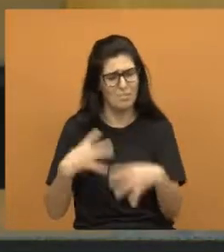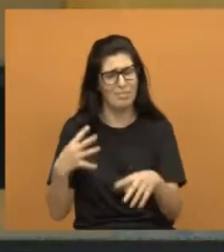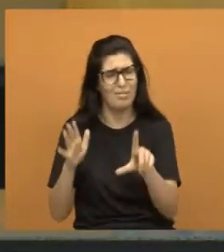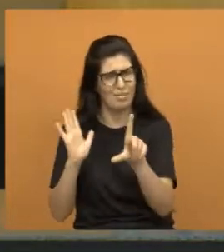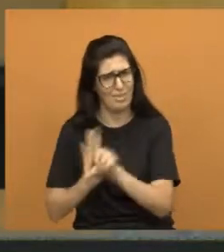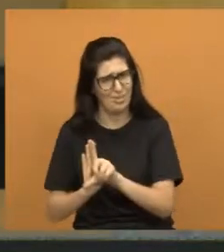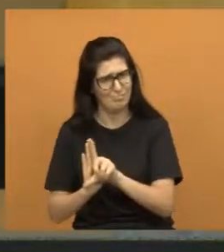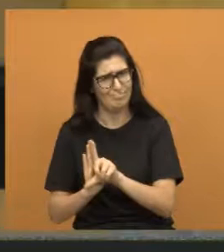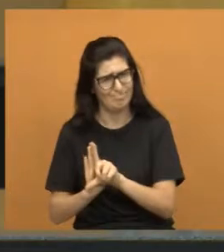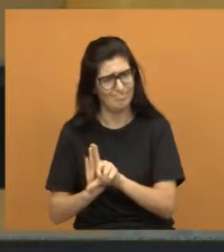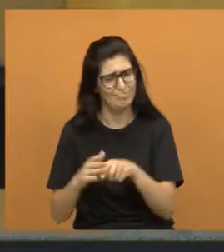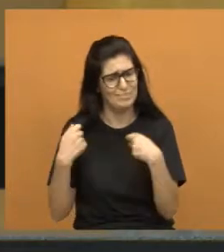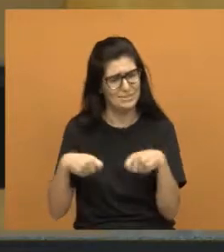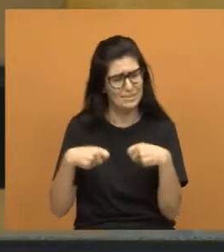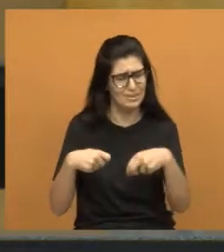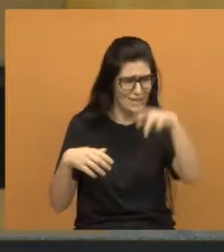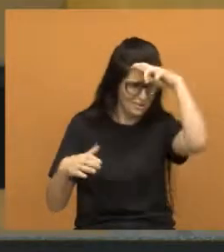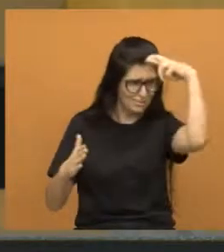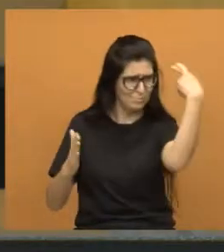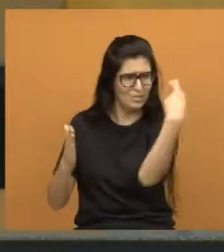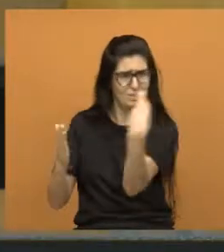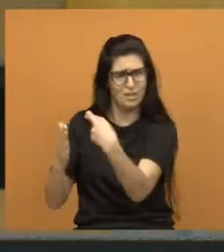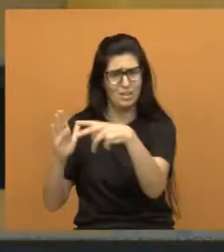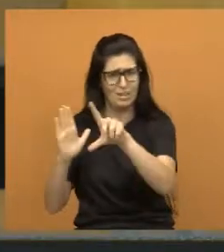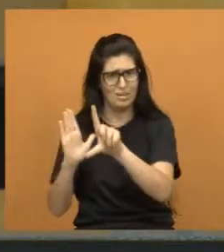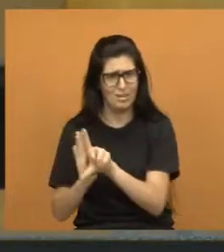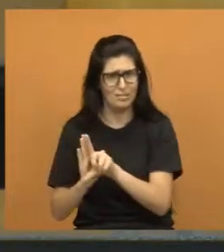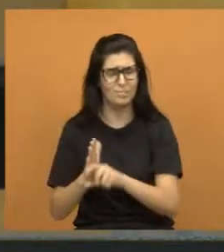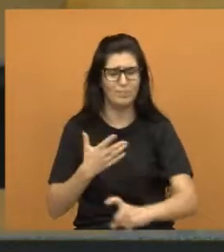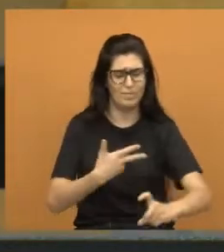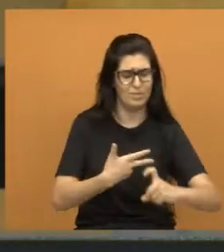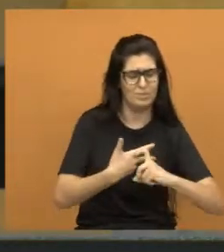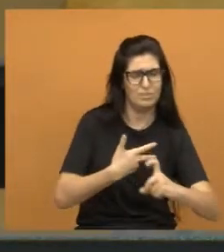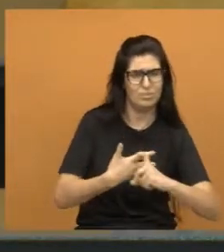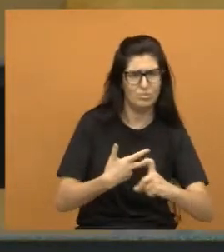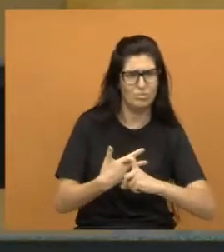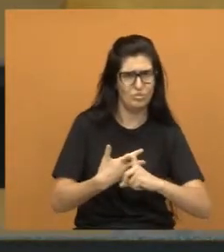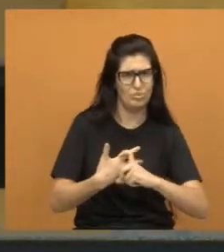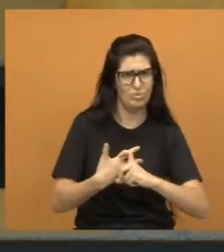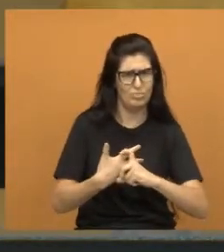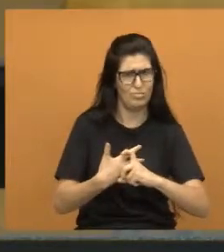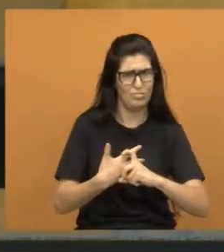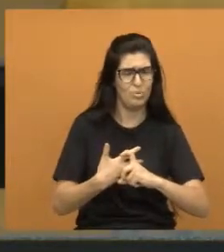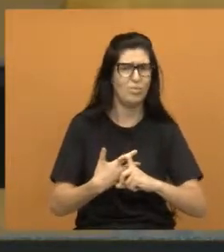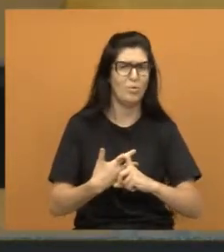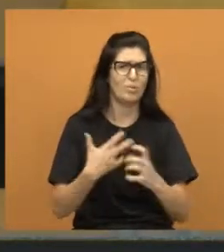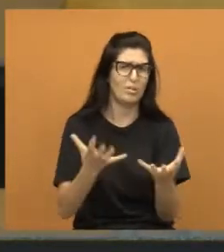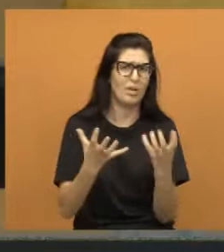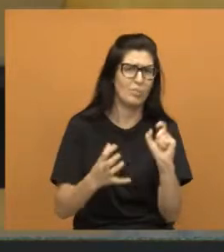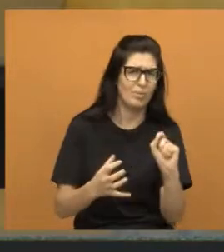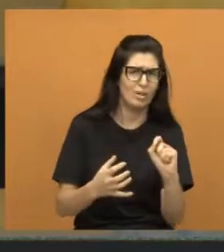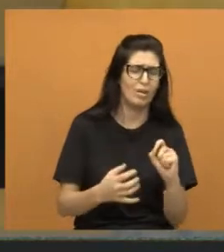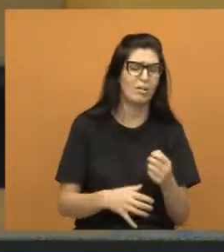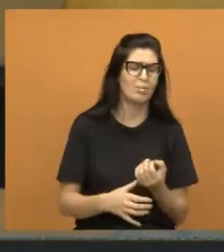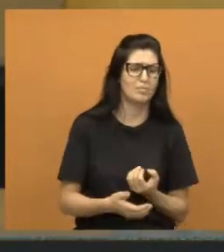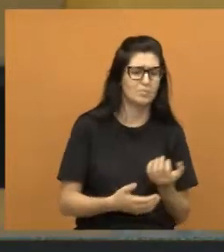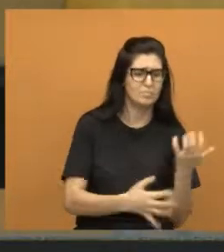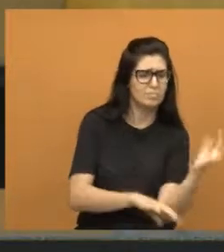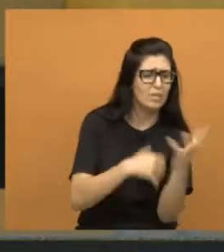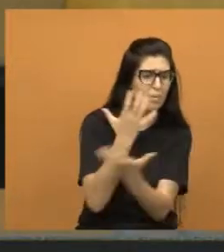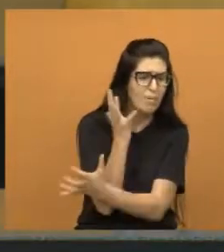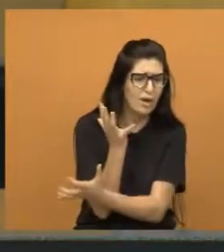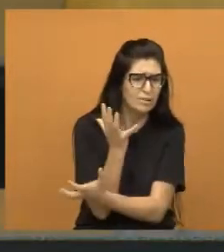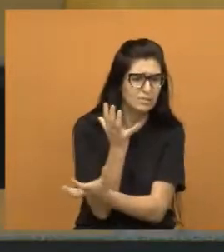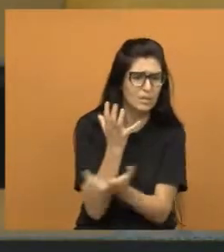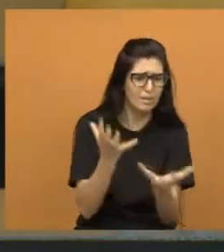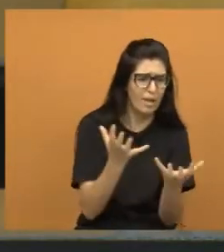vezes, eu acho que é de maior interesse do executivo se ele pudesse, olha, eu quero assumir a praça, assina logo e